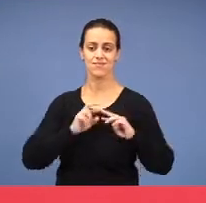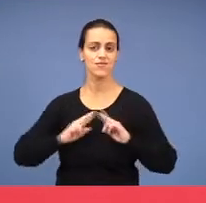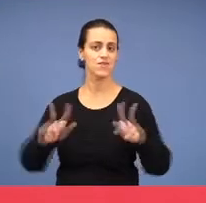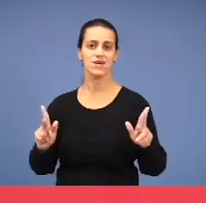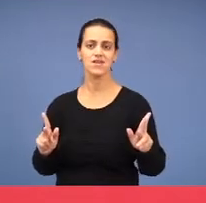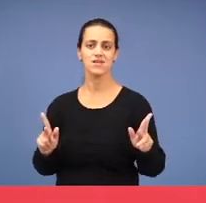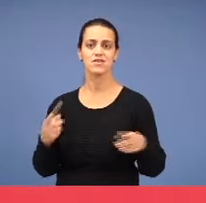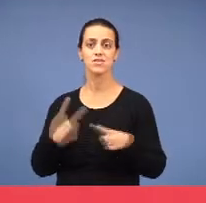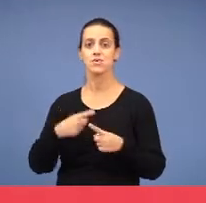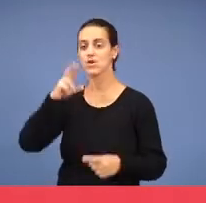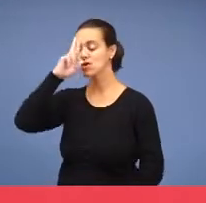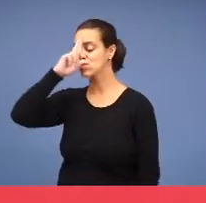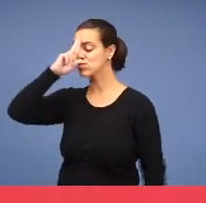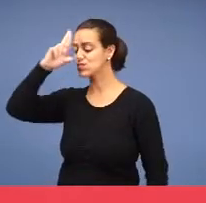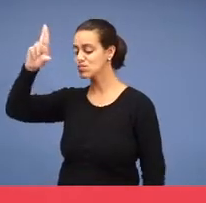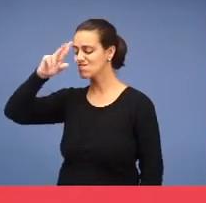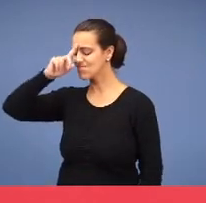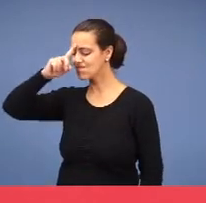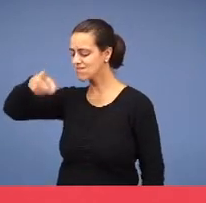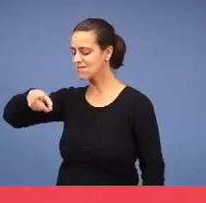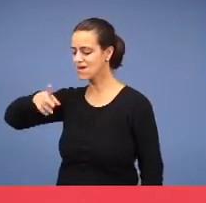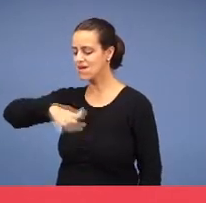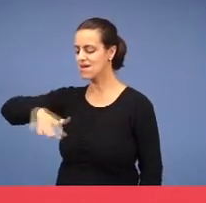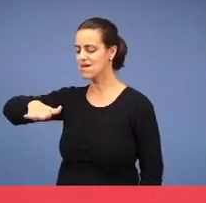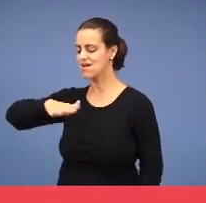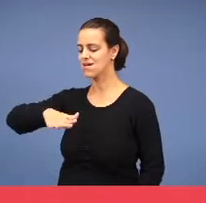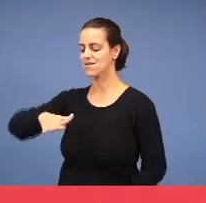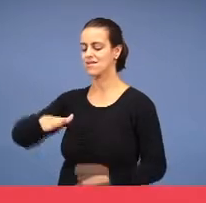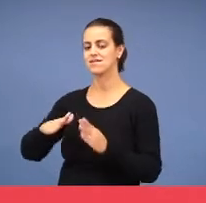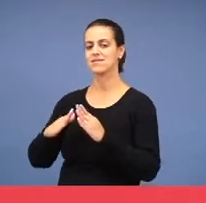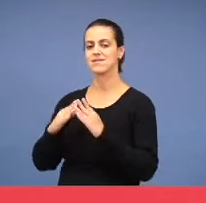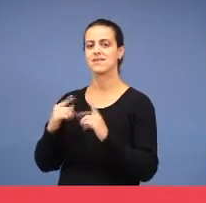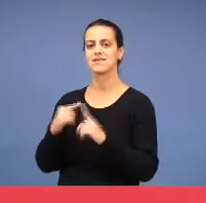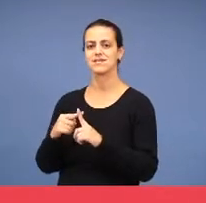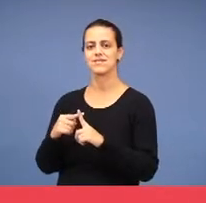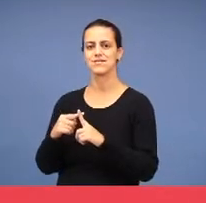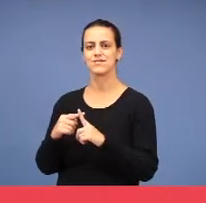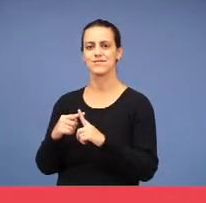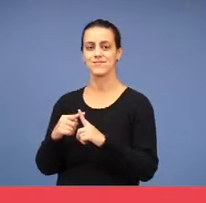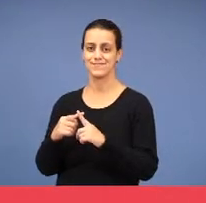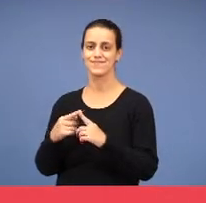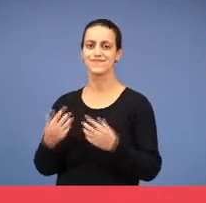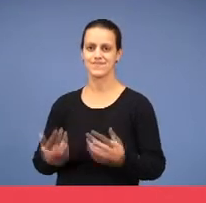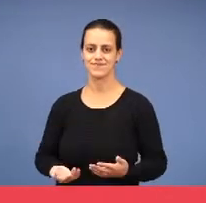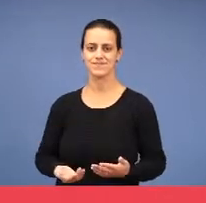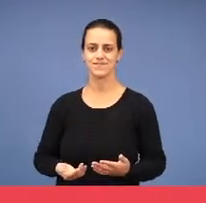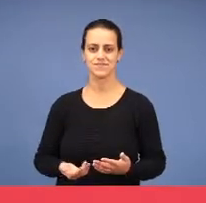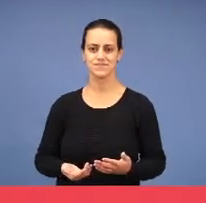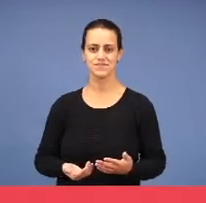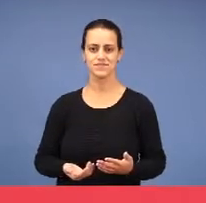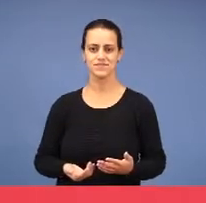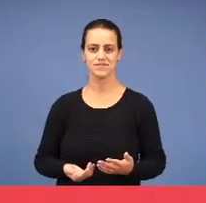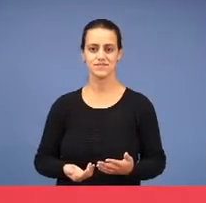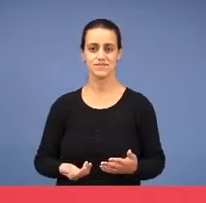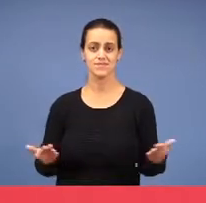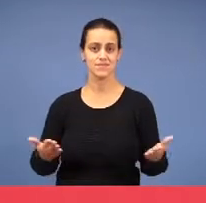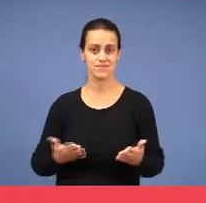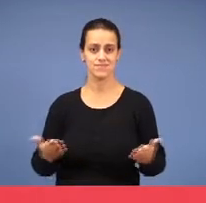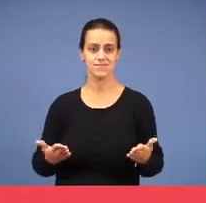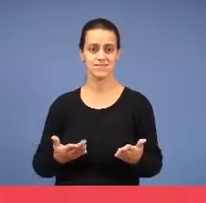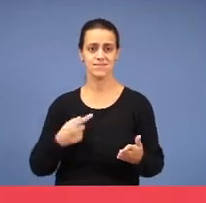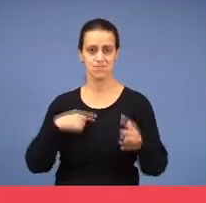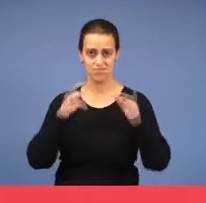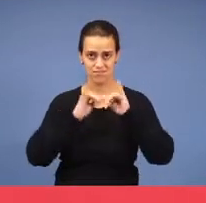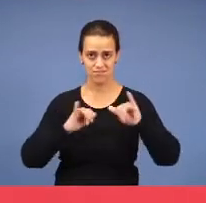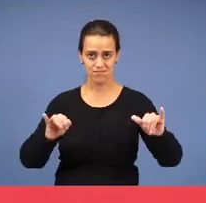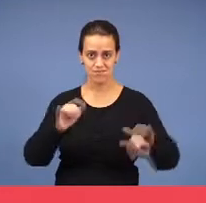da igreja. E a igreja estava vivendo as suas lutas e as suas dificuldades. E agora eu digo agora